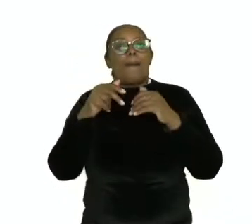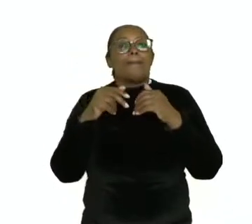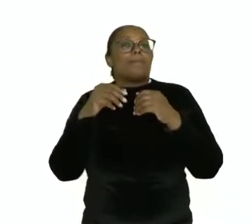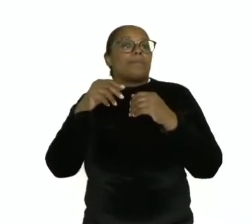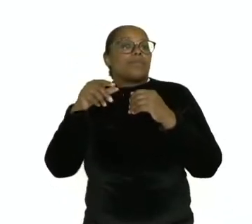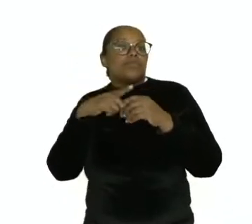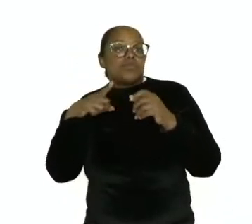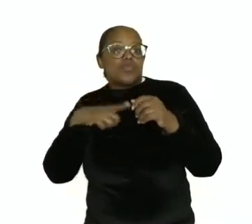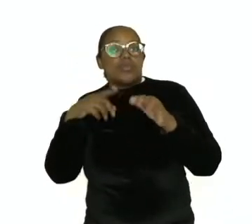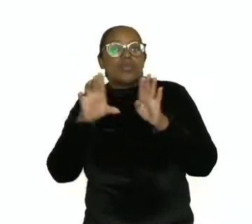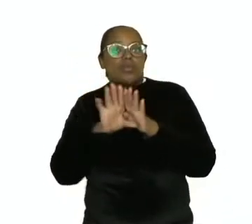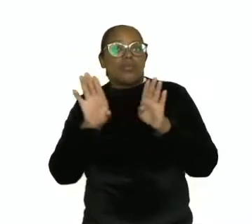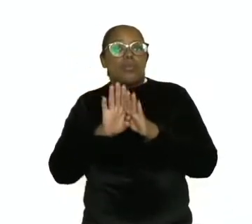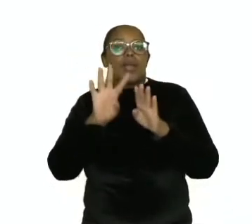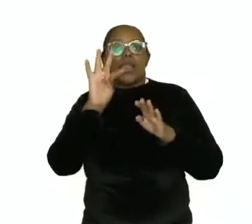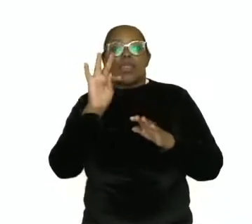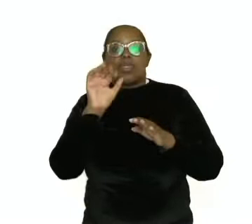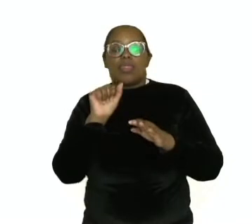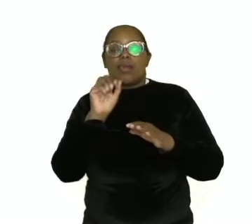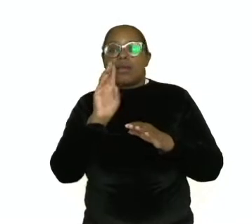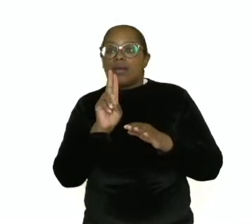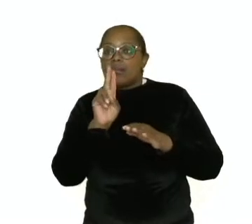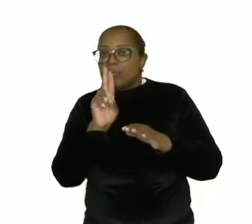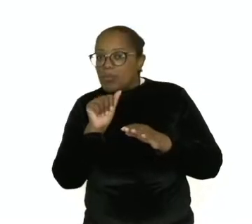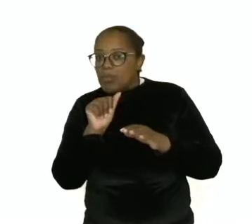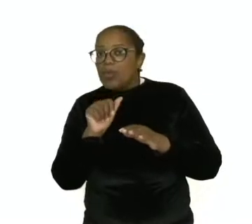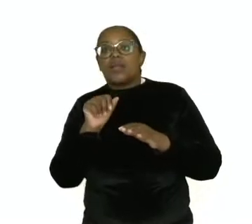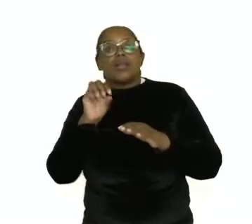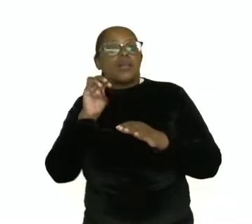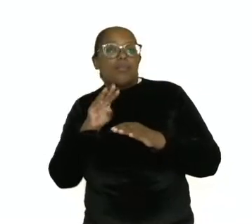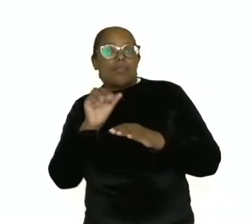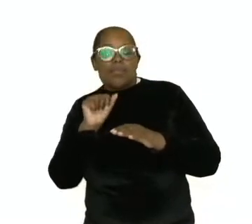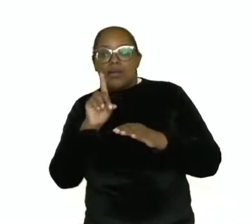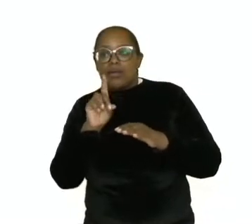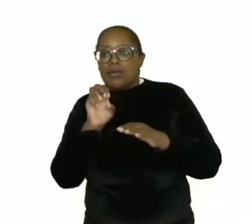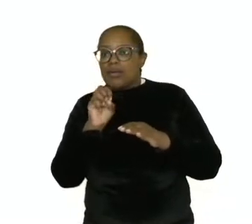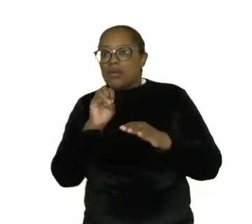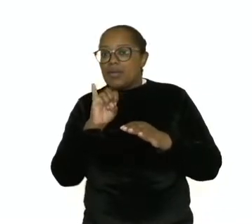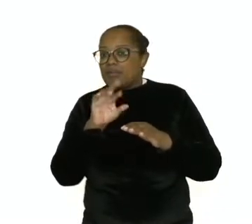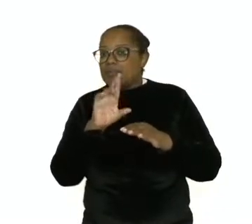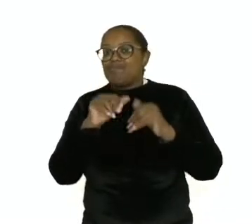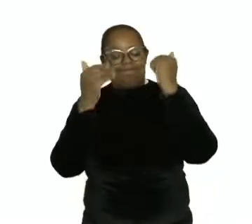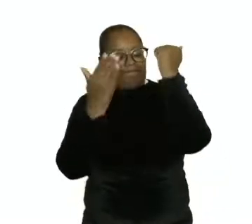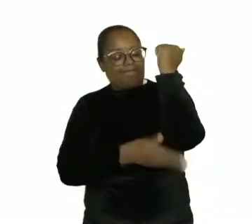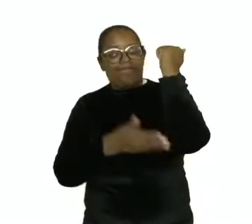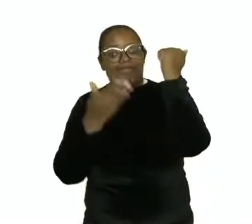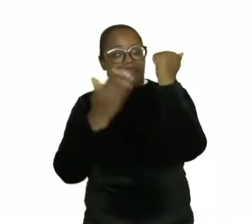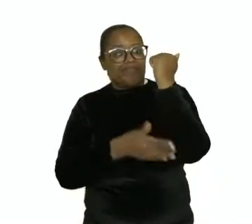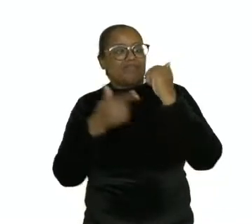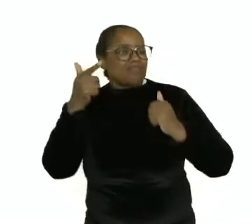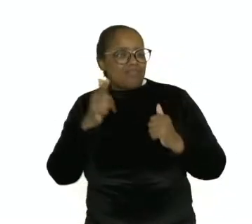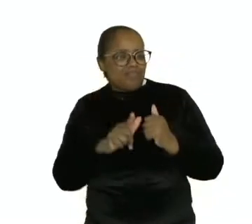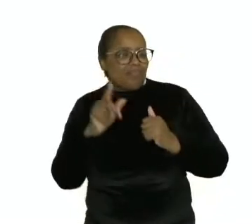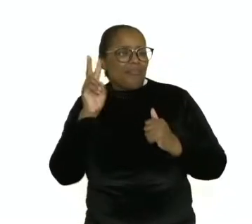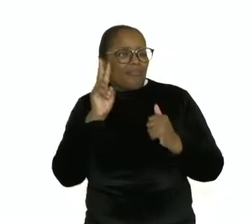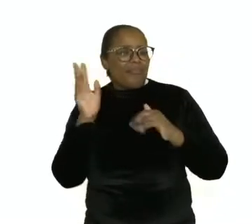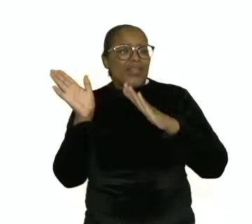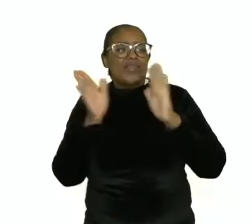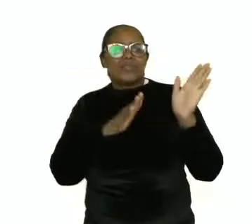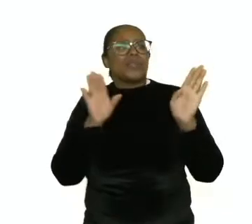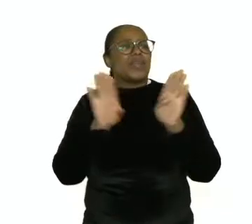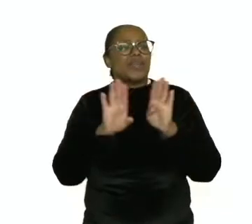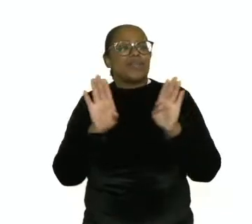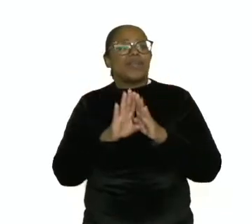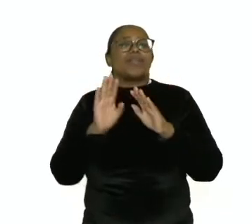por lazer. E assim nascia o surf como conhecemos hoje em dia. Então, outra história aceitável é que o surf surgiu